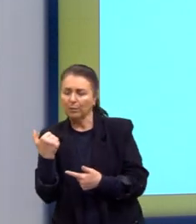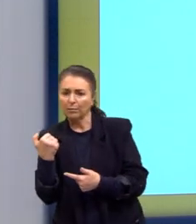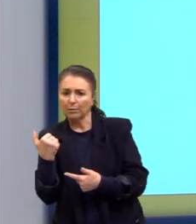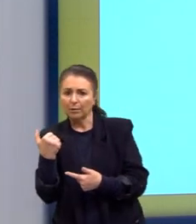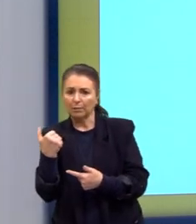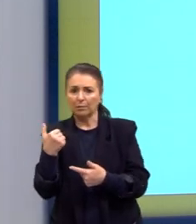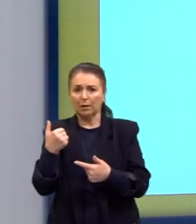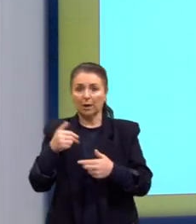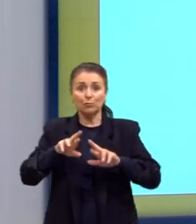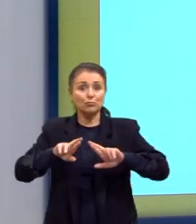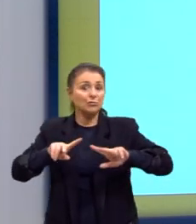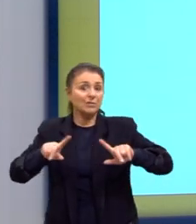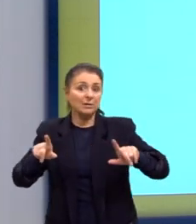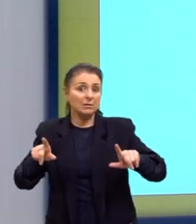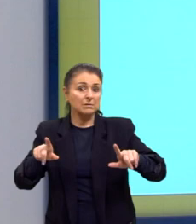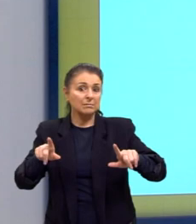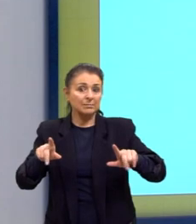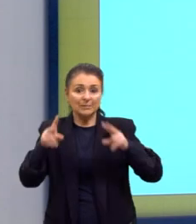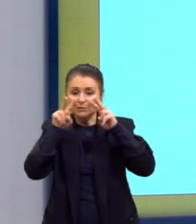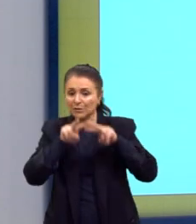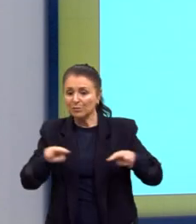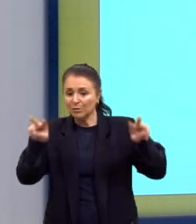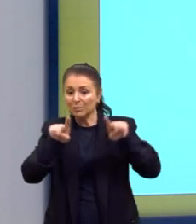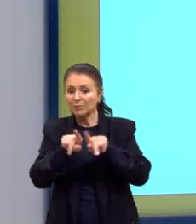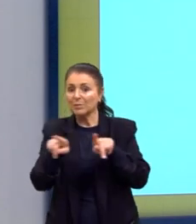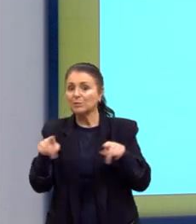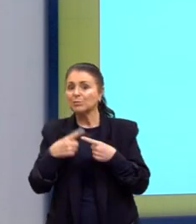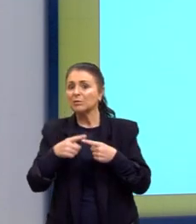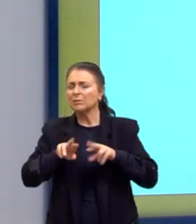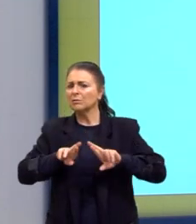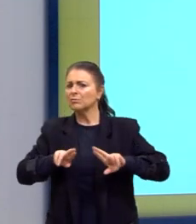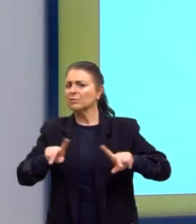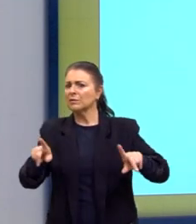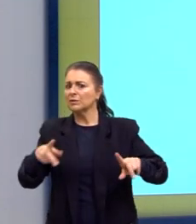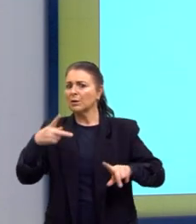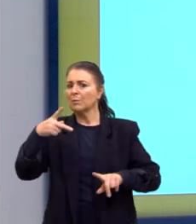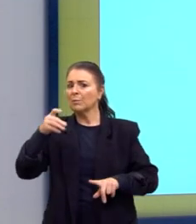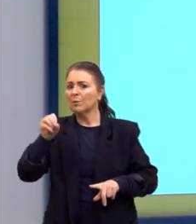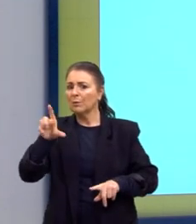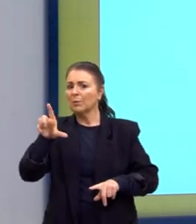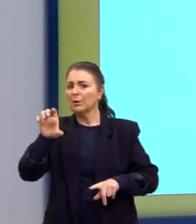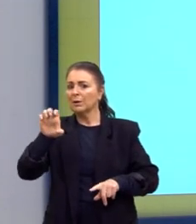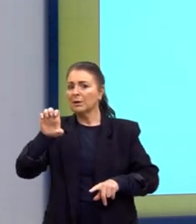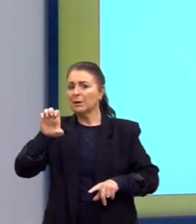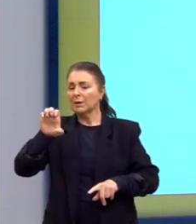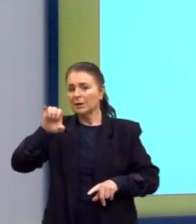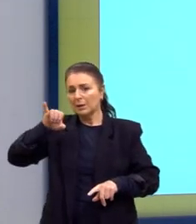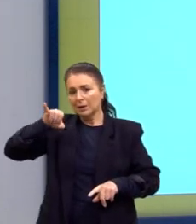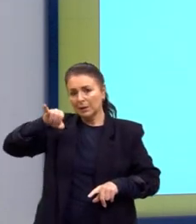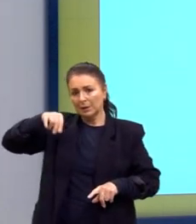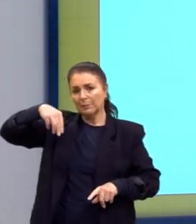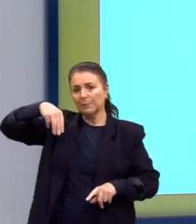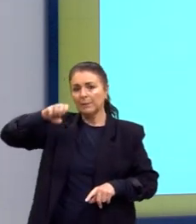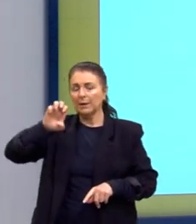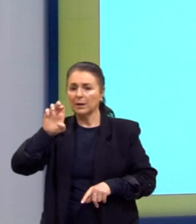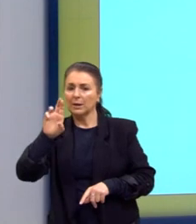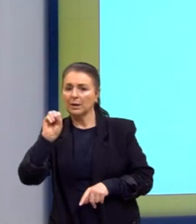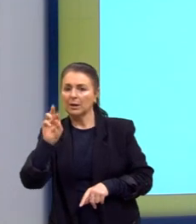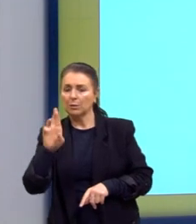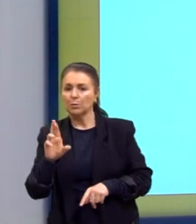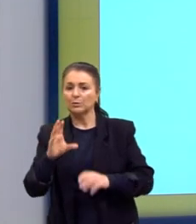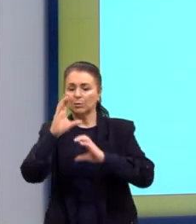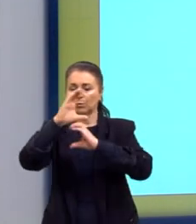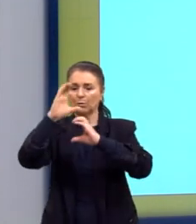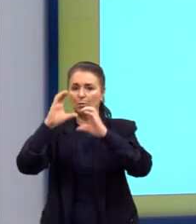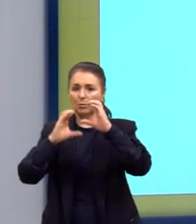né então a gente consegue ver visualmente mais a diferença é que os polímeros eles são são compostos não é